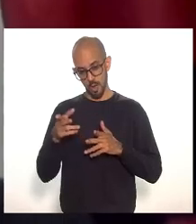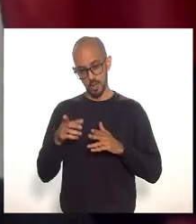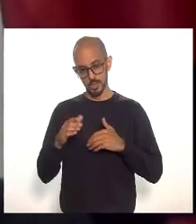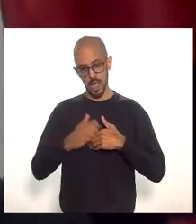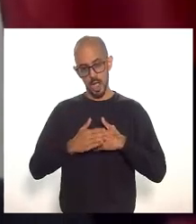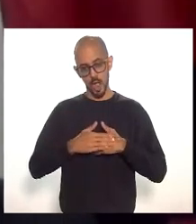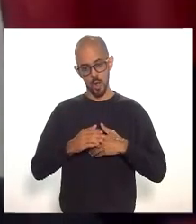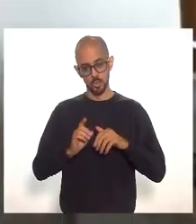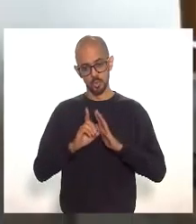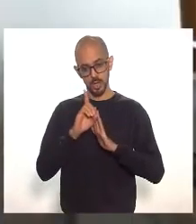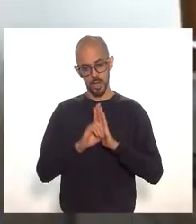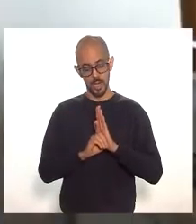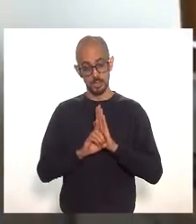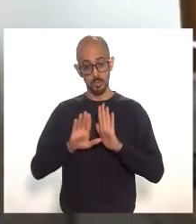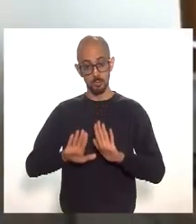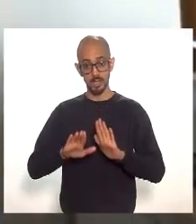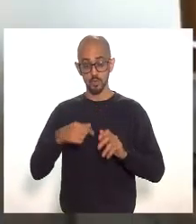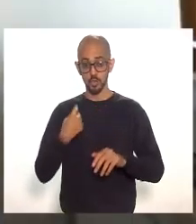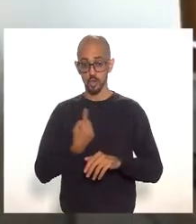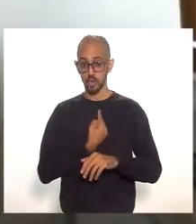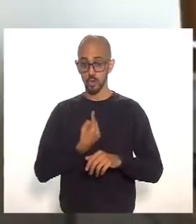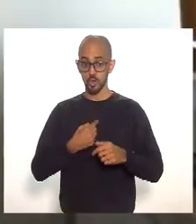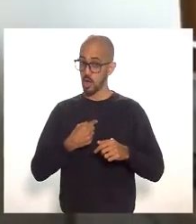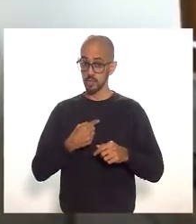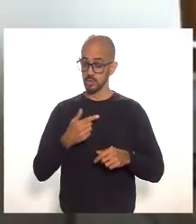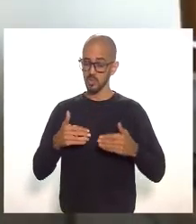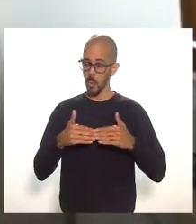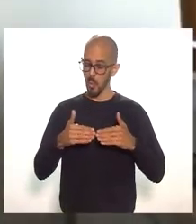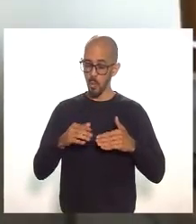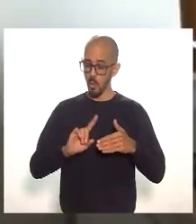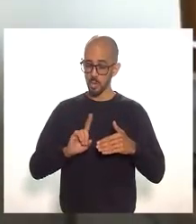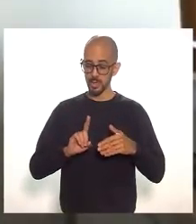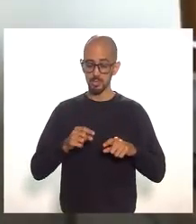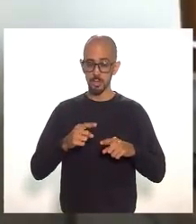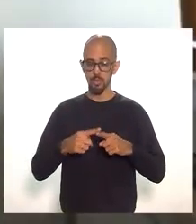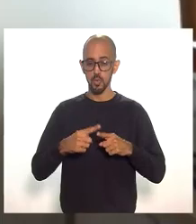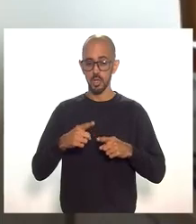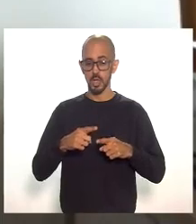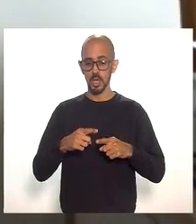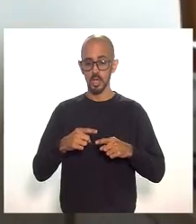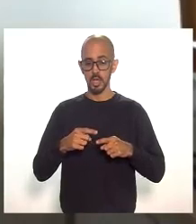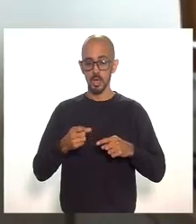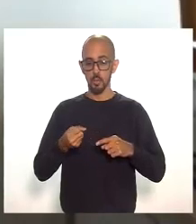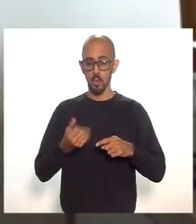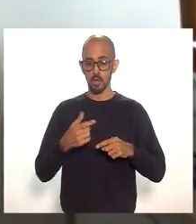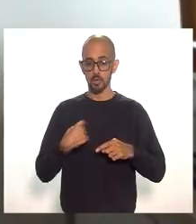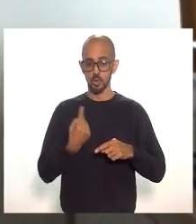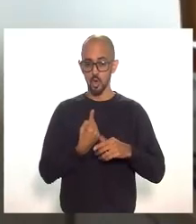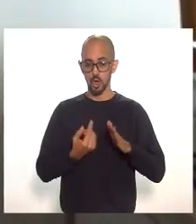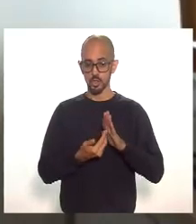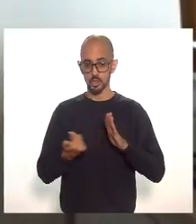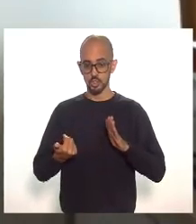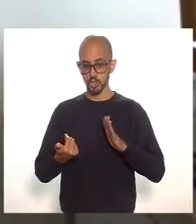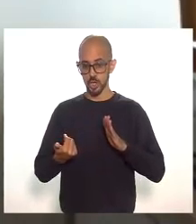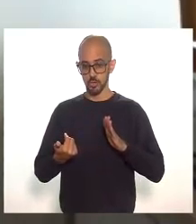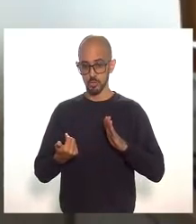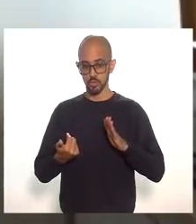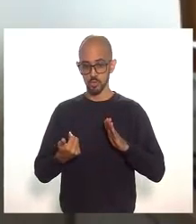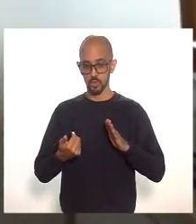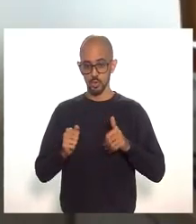aí discordamos, deputado Felipe Peixoto, é quando a gente excluiu o